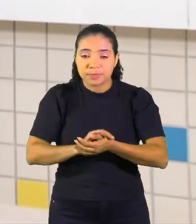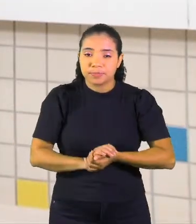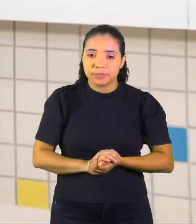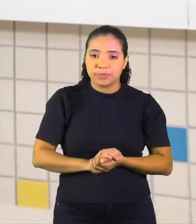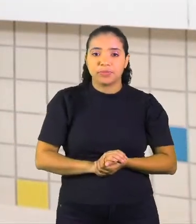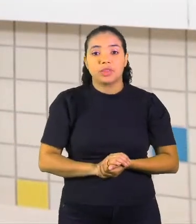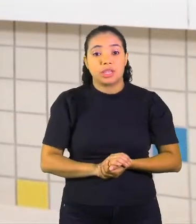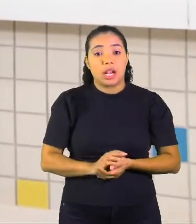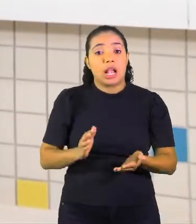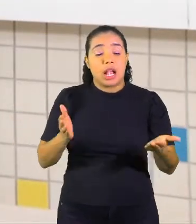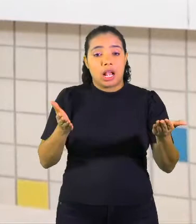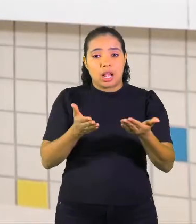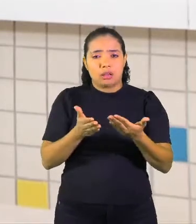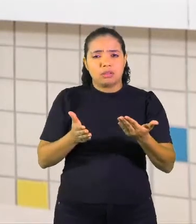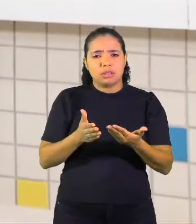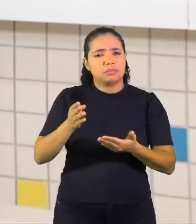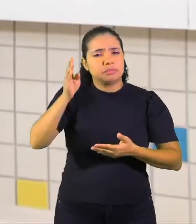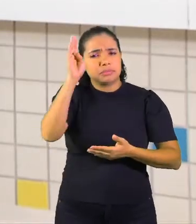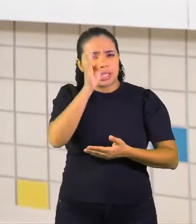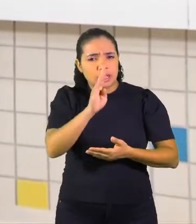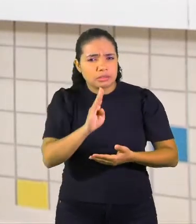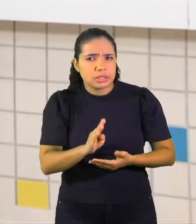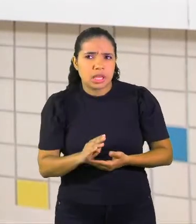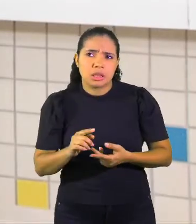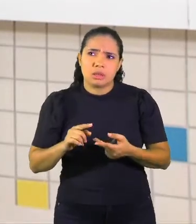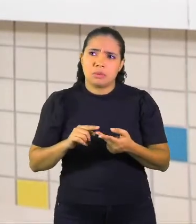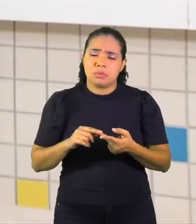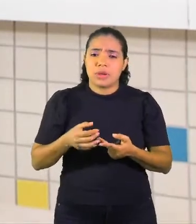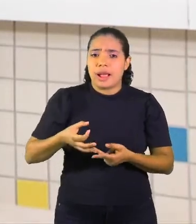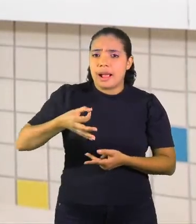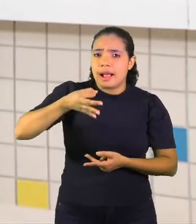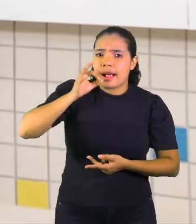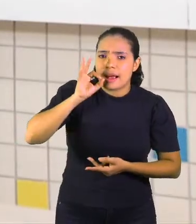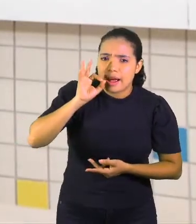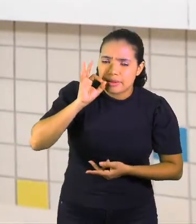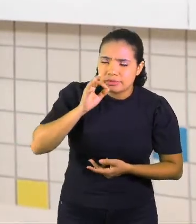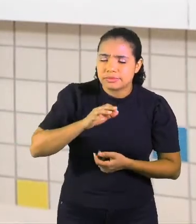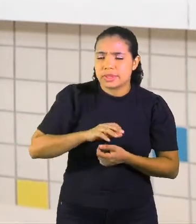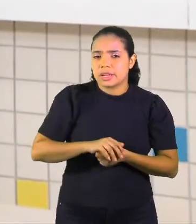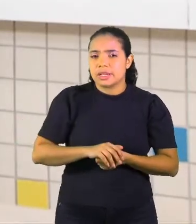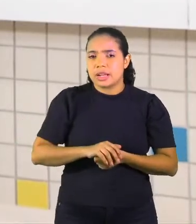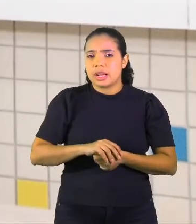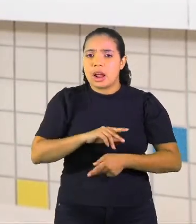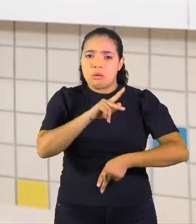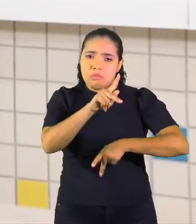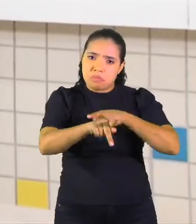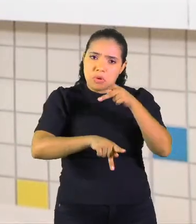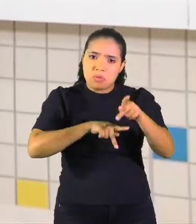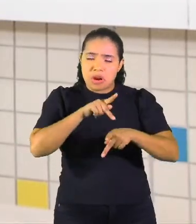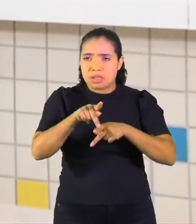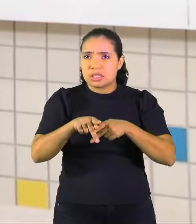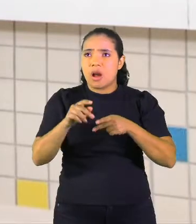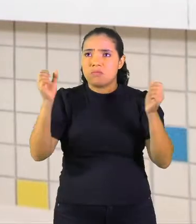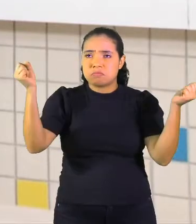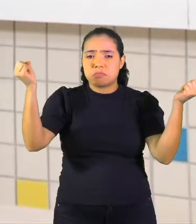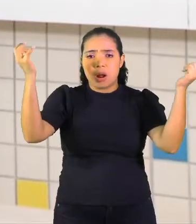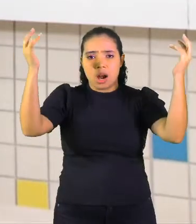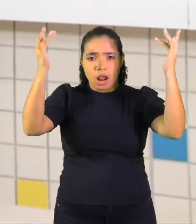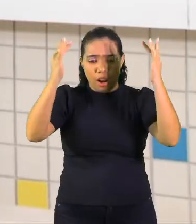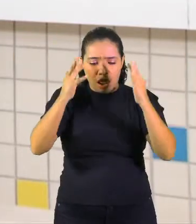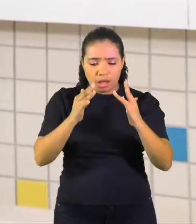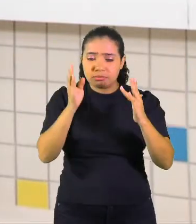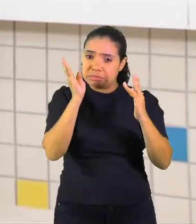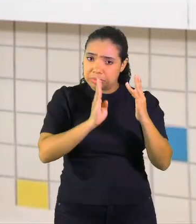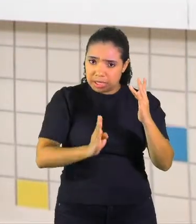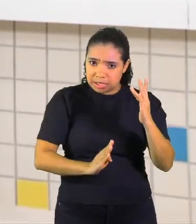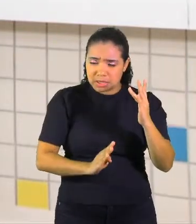falando em Brasil, falando em café, falando em povos que vieram para o Brasil,